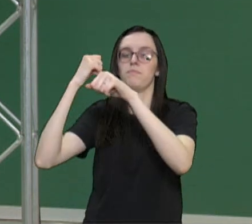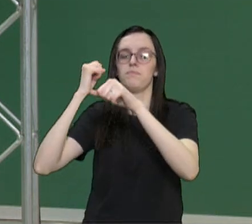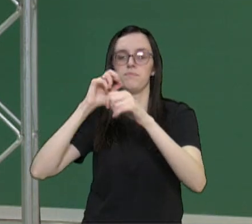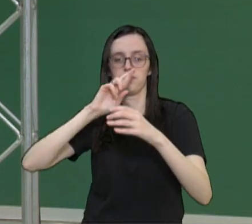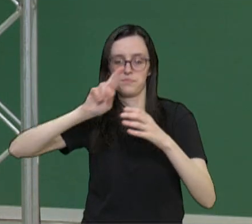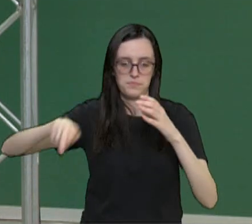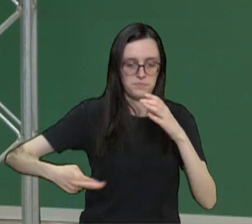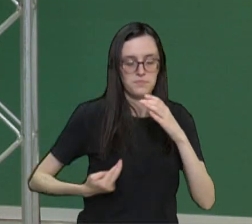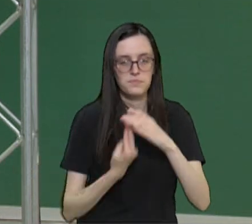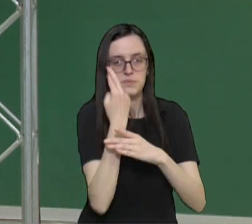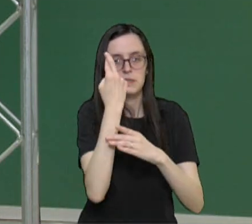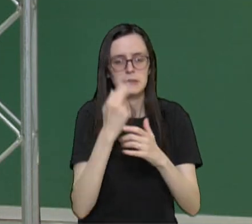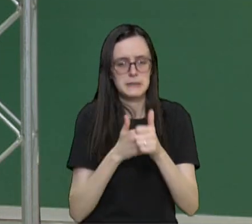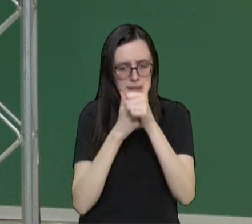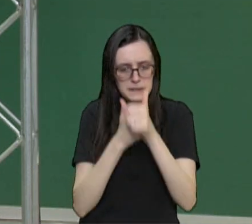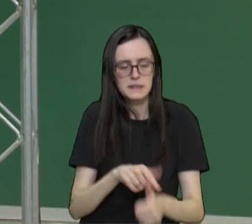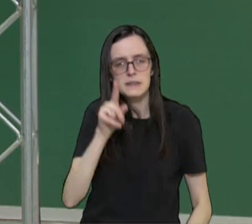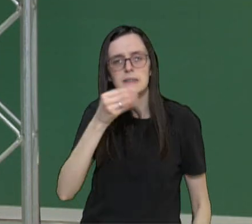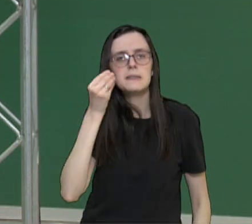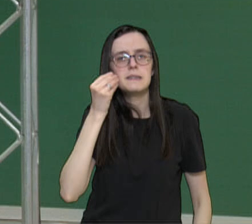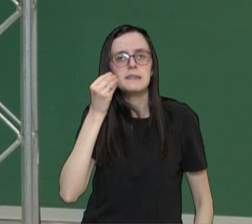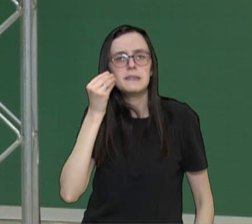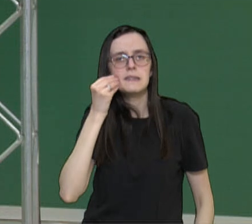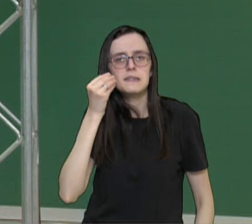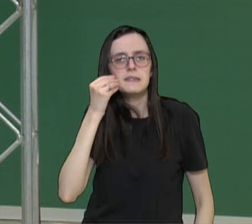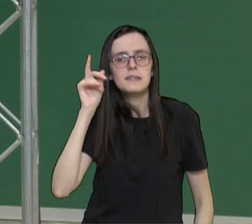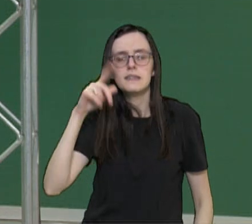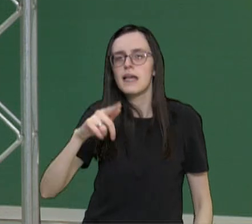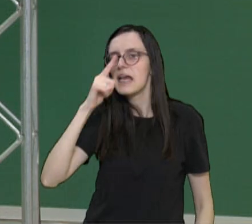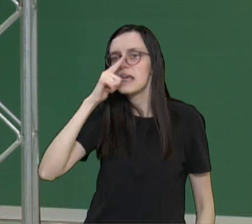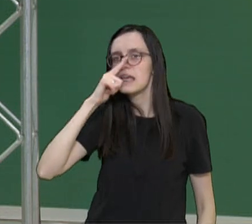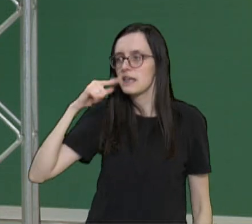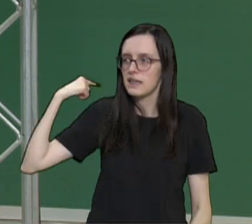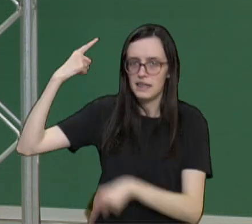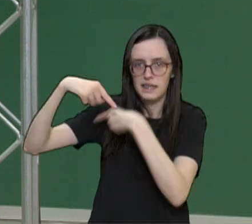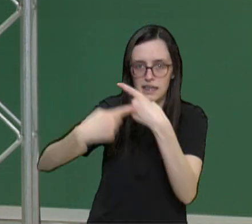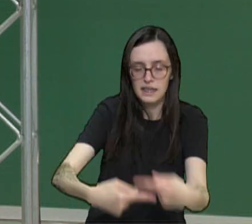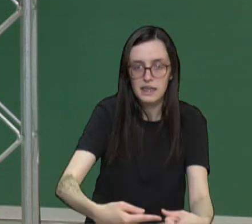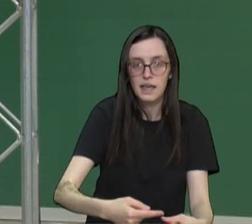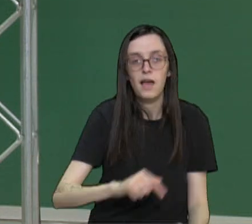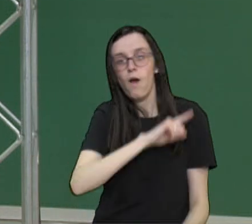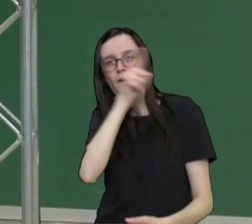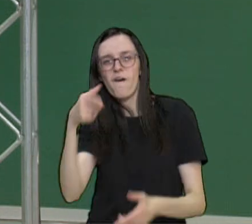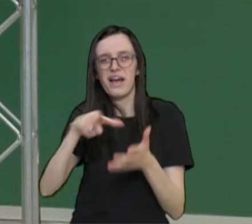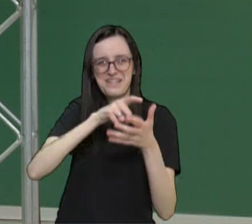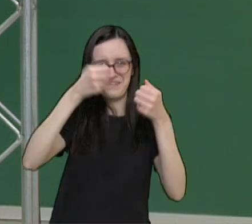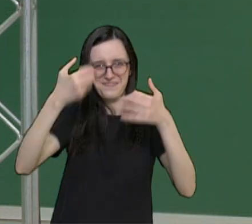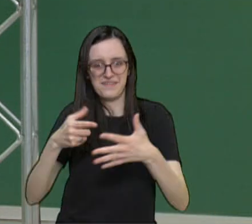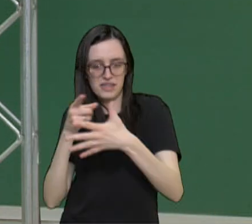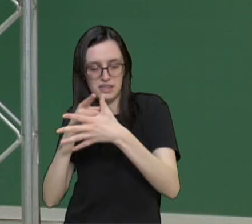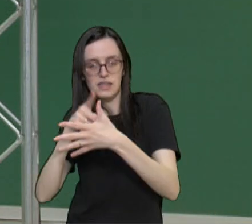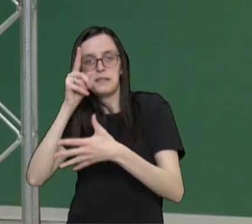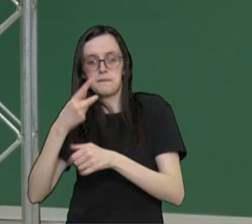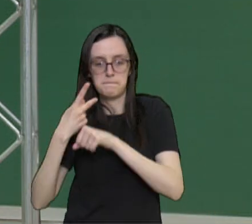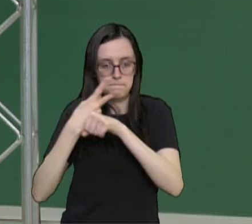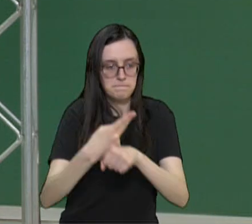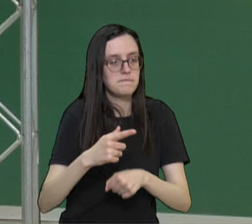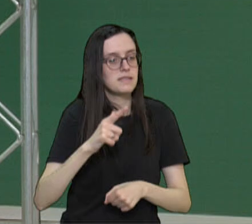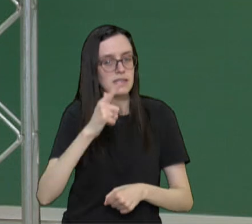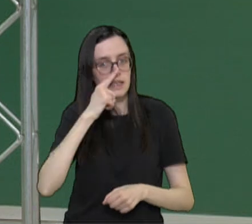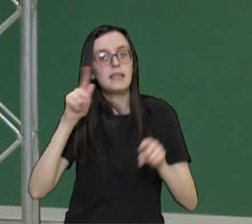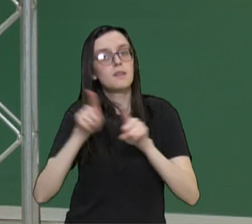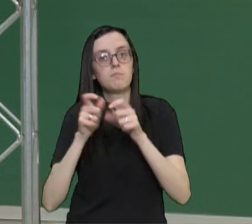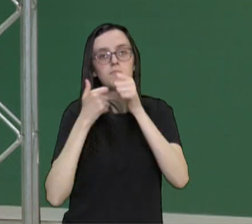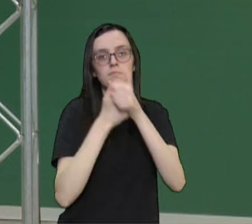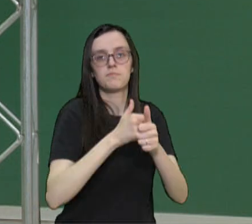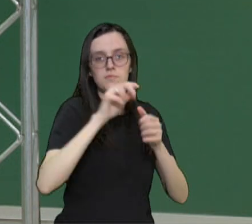ele buscava inspiração nas artes gregas, o neoclassicismo ele busca inspiração nas artes gregas e principalmente no Renascimento,